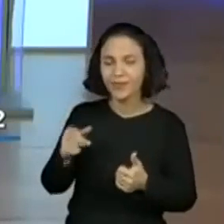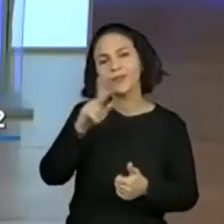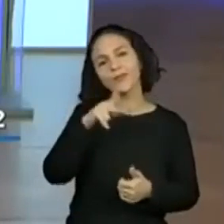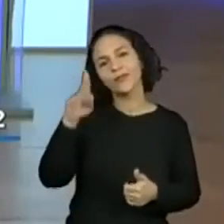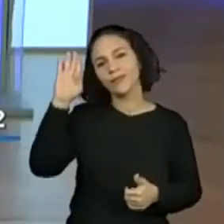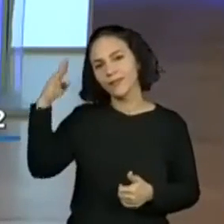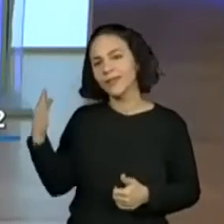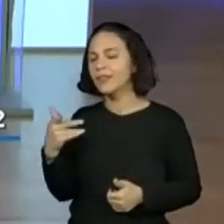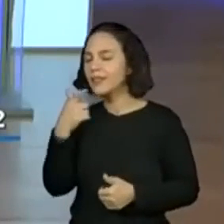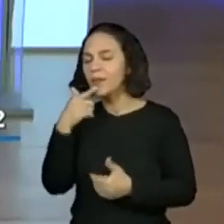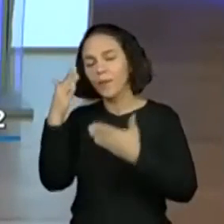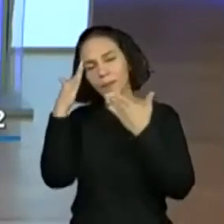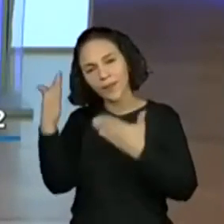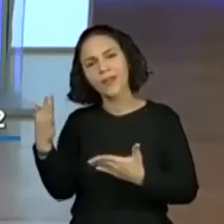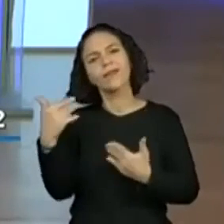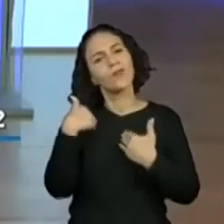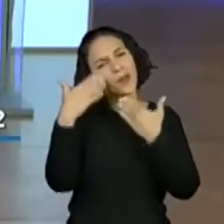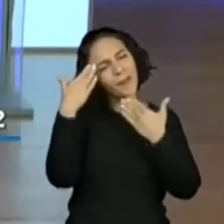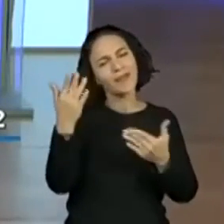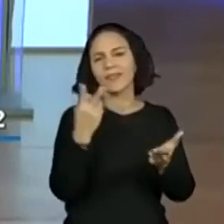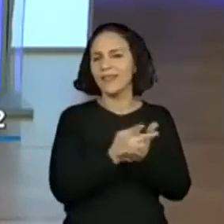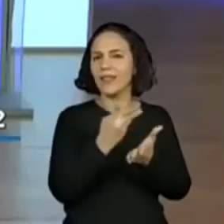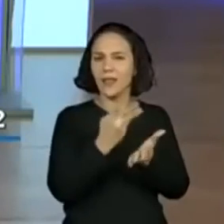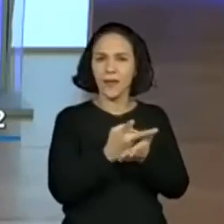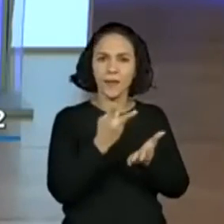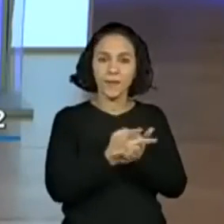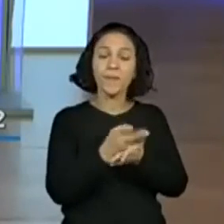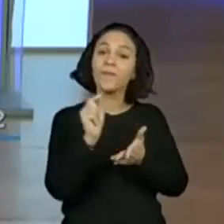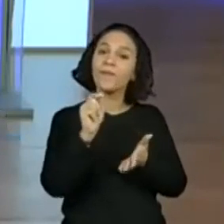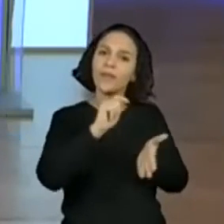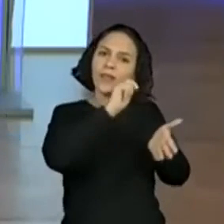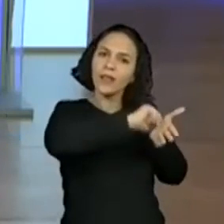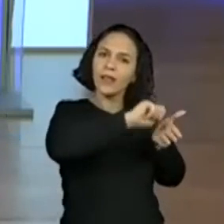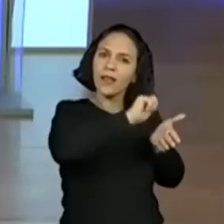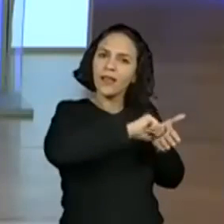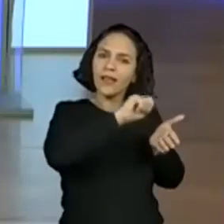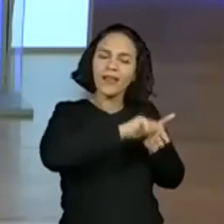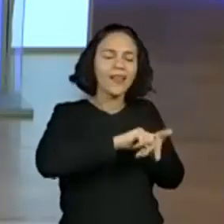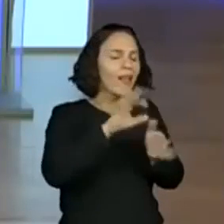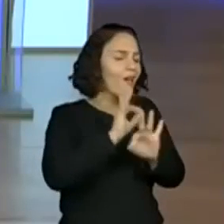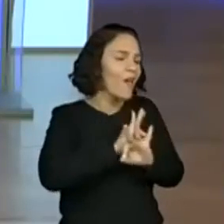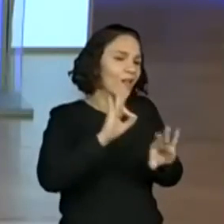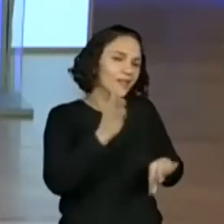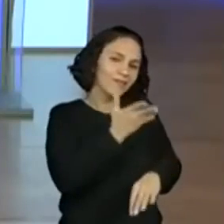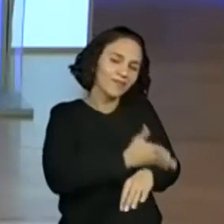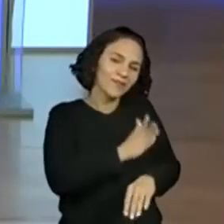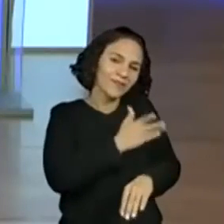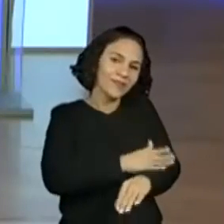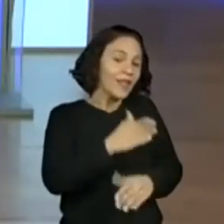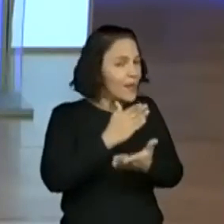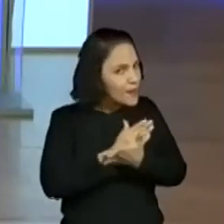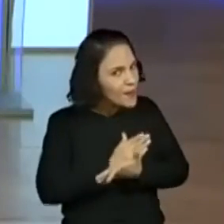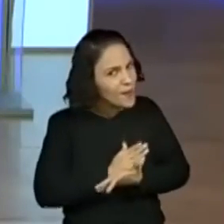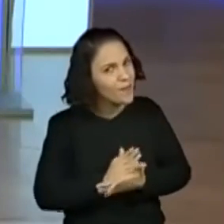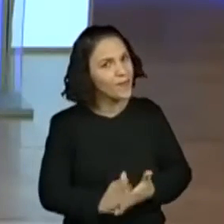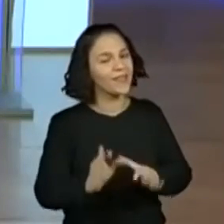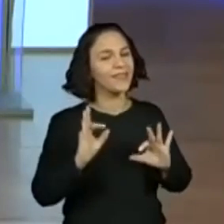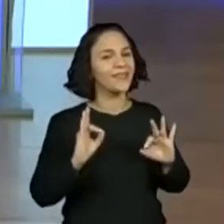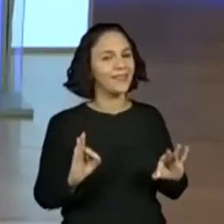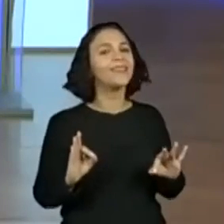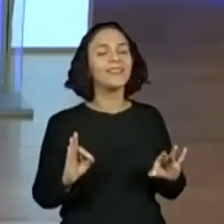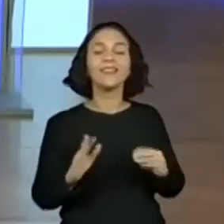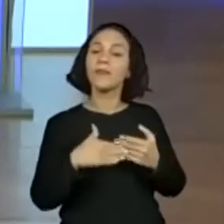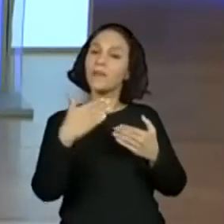Kelly, muito obrigada. Eu que agradeço sempre, lembrando que escrever é um grande exercício e a gente só está começando, certo, professora? Sim, em